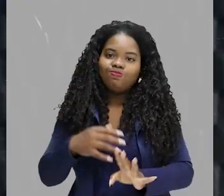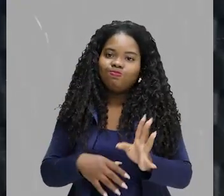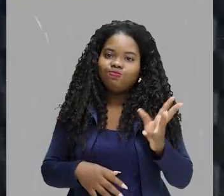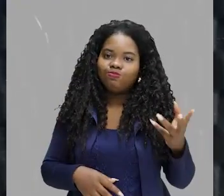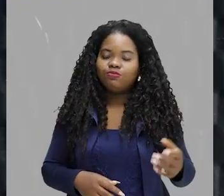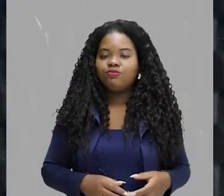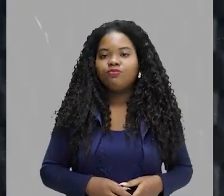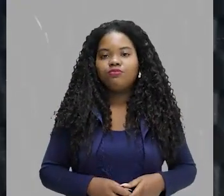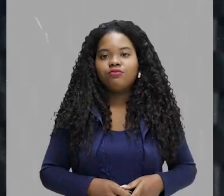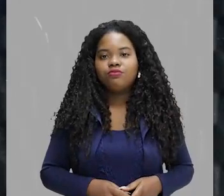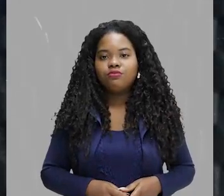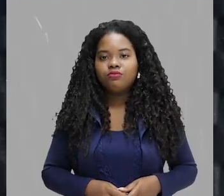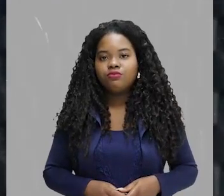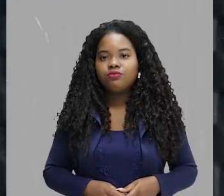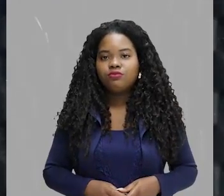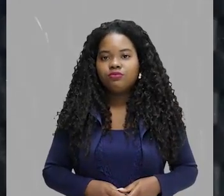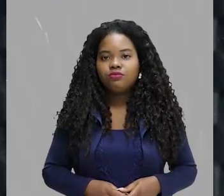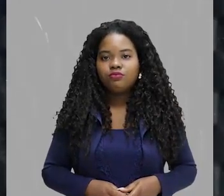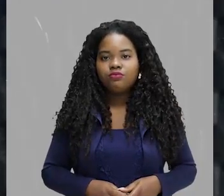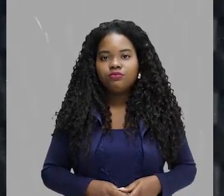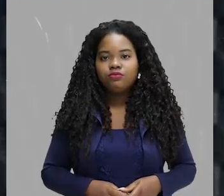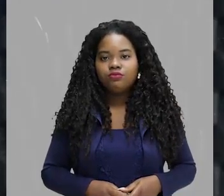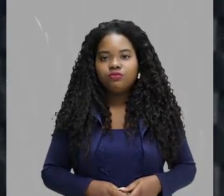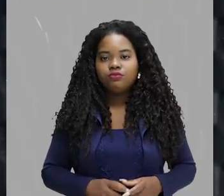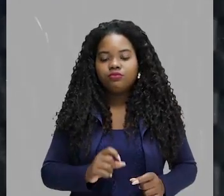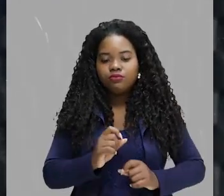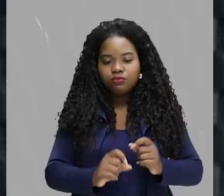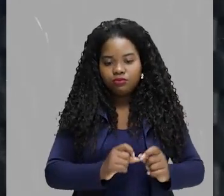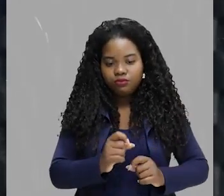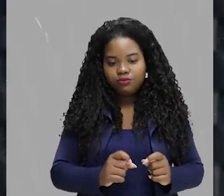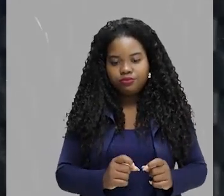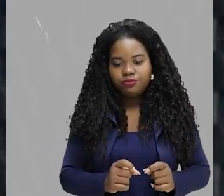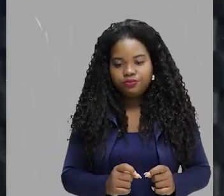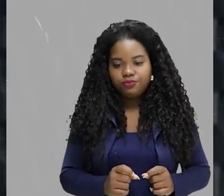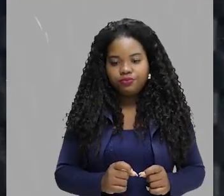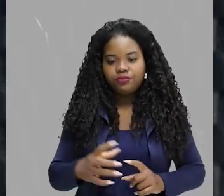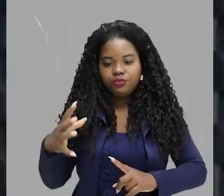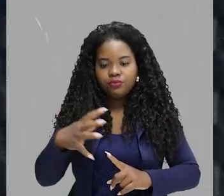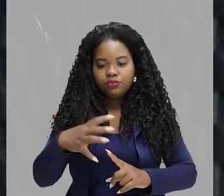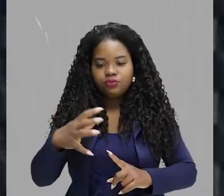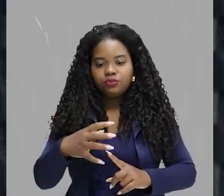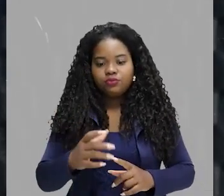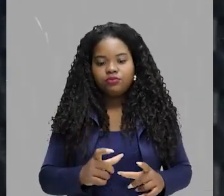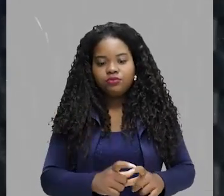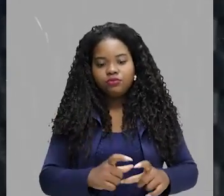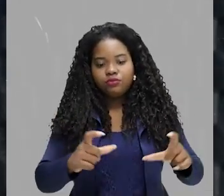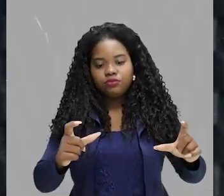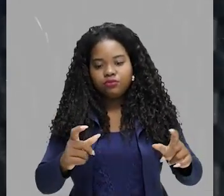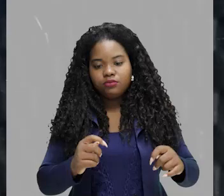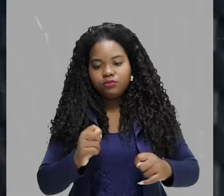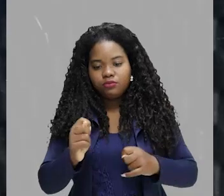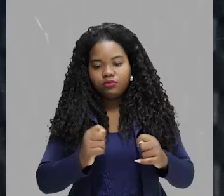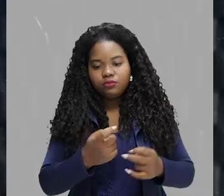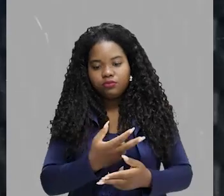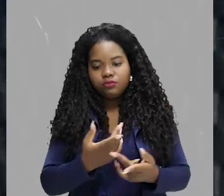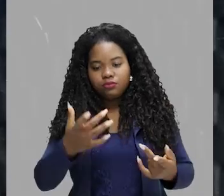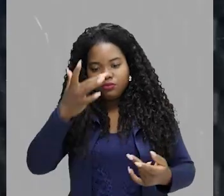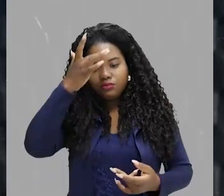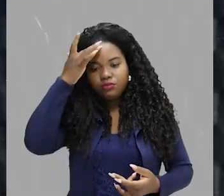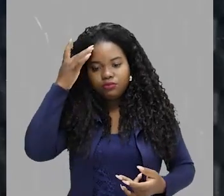são os impactos socioambientais gerados por esse crescimento econômico, que muita gente confundiu